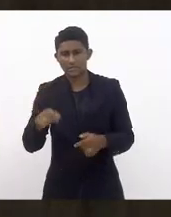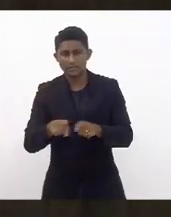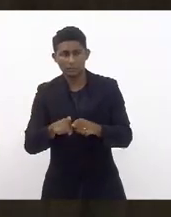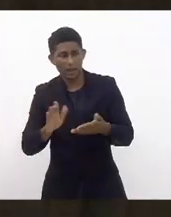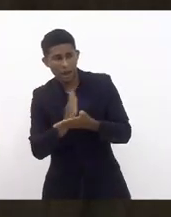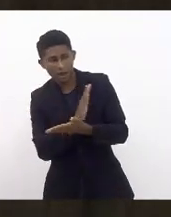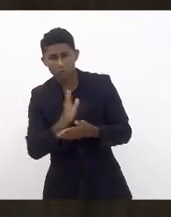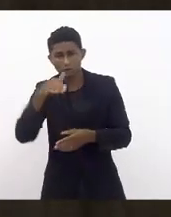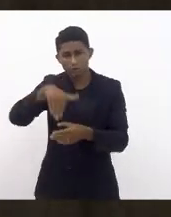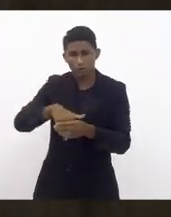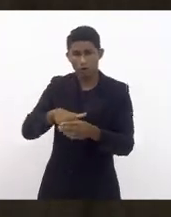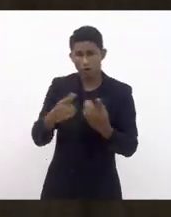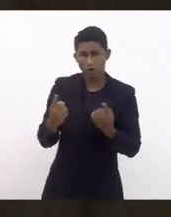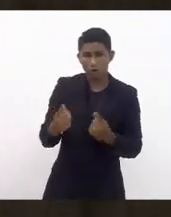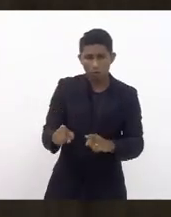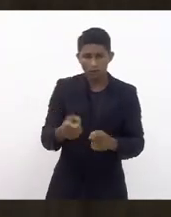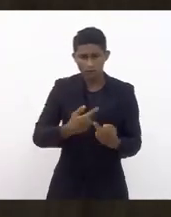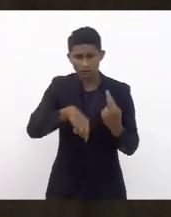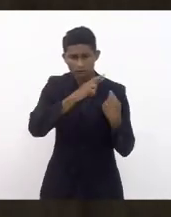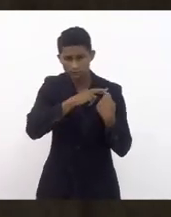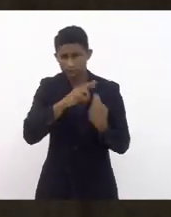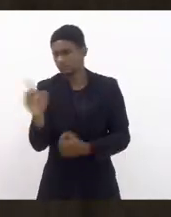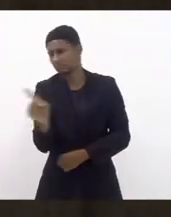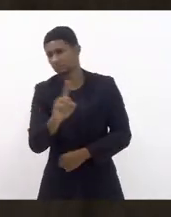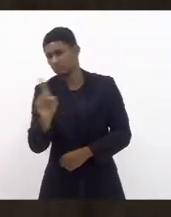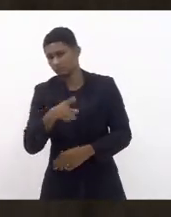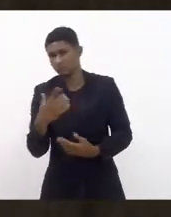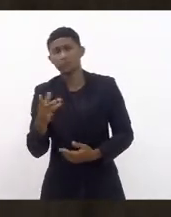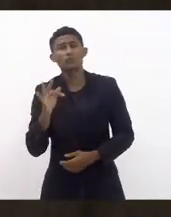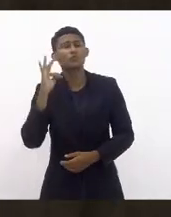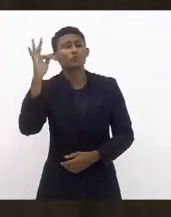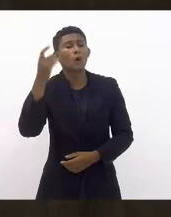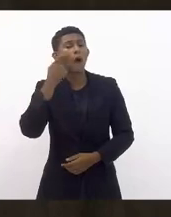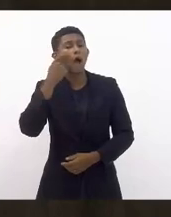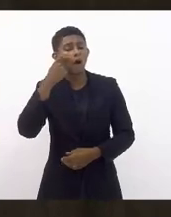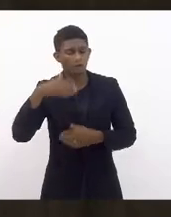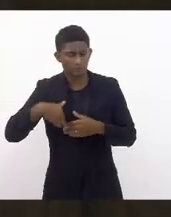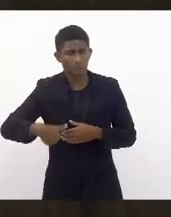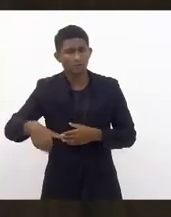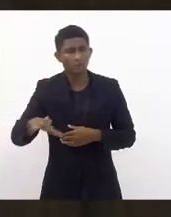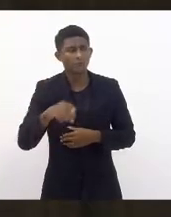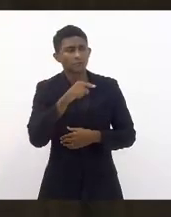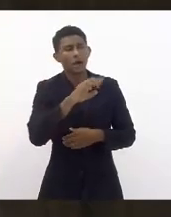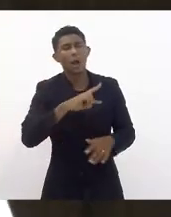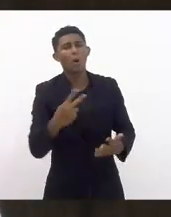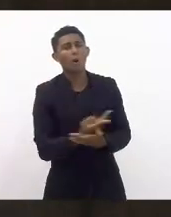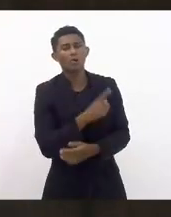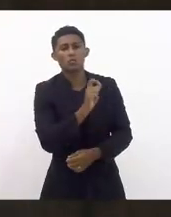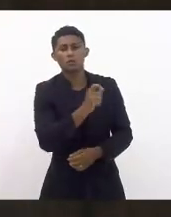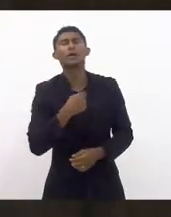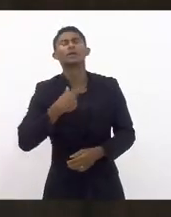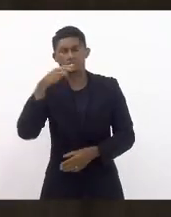essa responsabilidade. O futuro nos dirá o que vai acontecer na nossa região. Não, eu